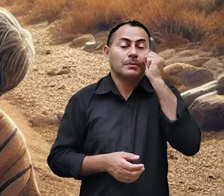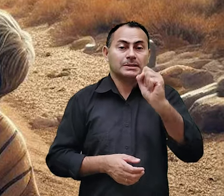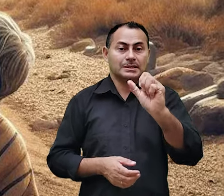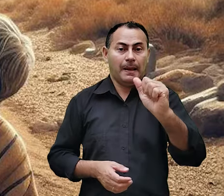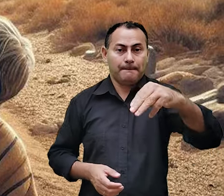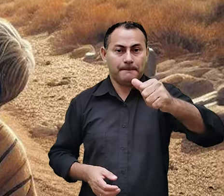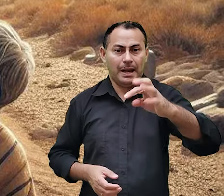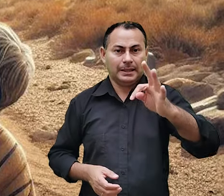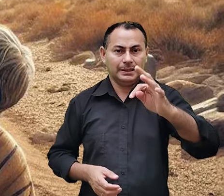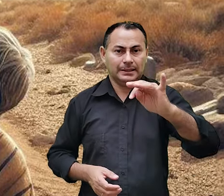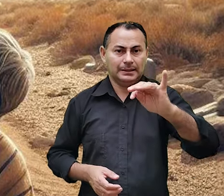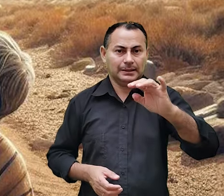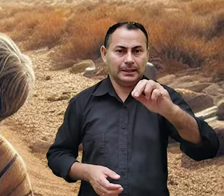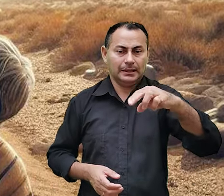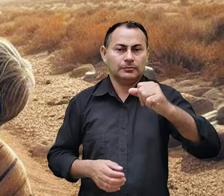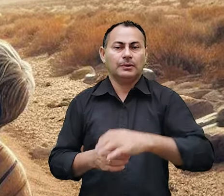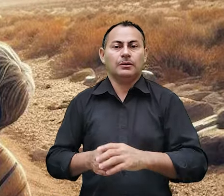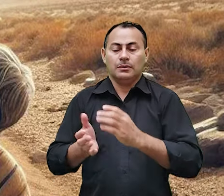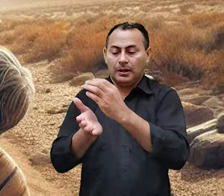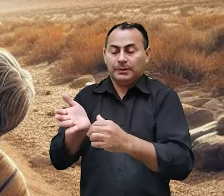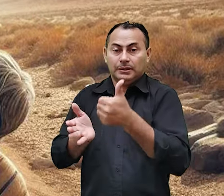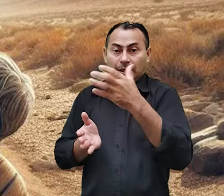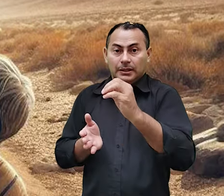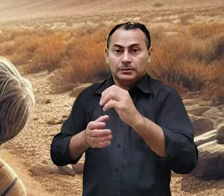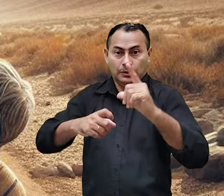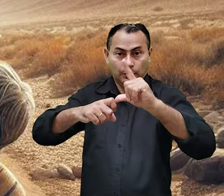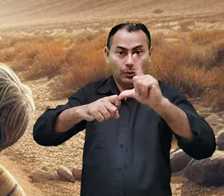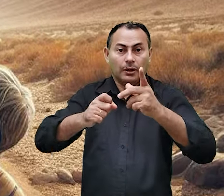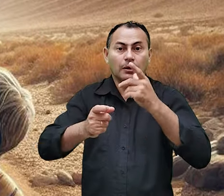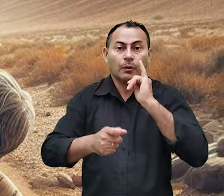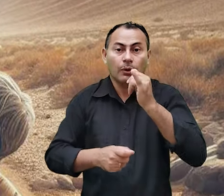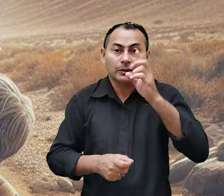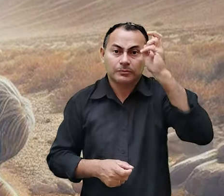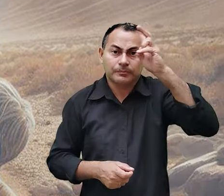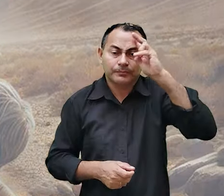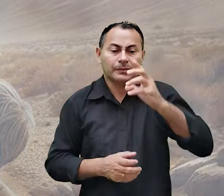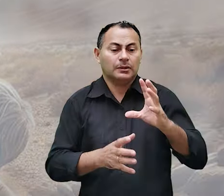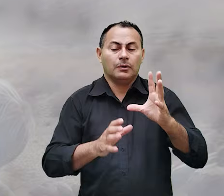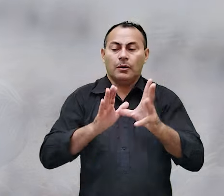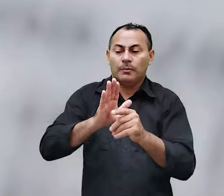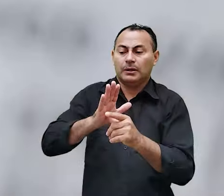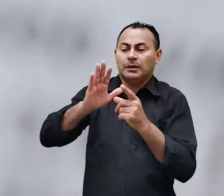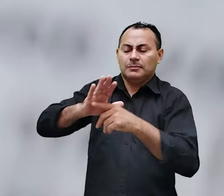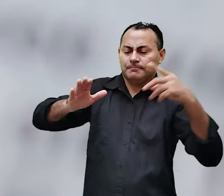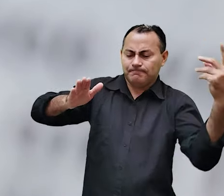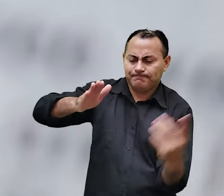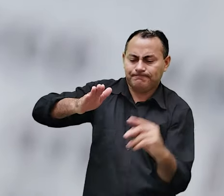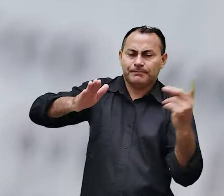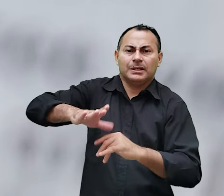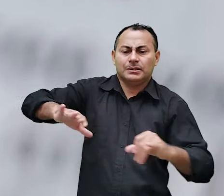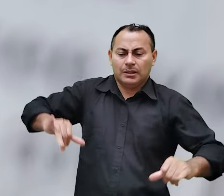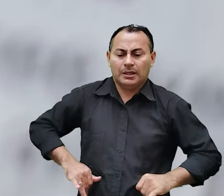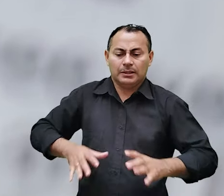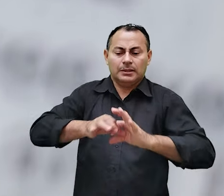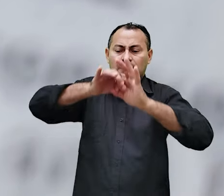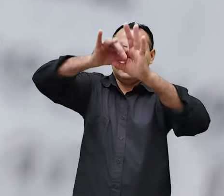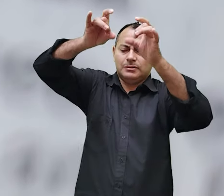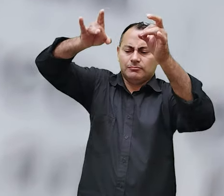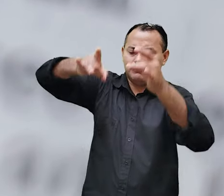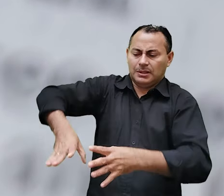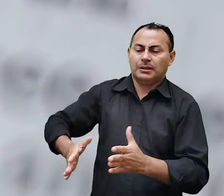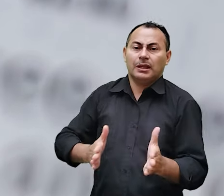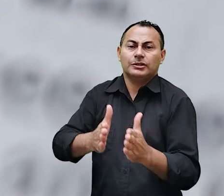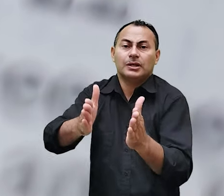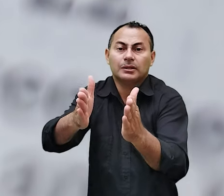porque ele fosse médico. No capítulo 10 do seu Evangelho, Lucas conta a história de um homem que foi assaltado e espancado